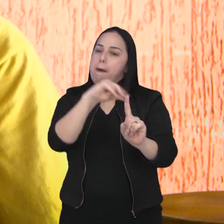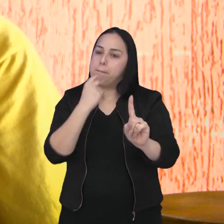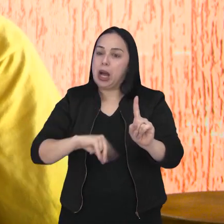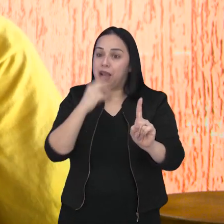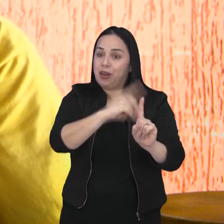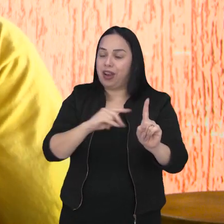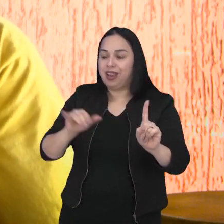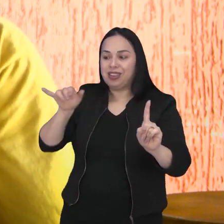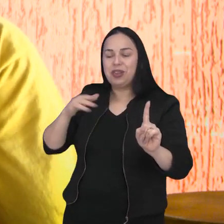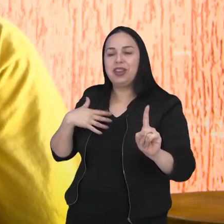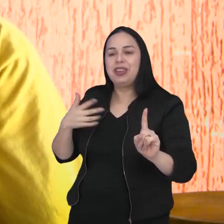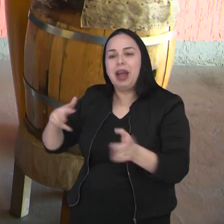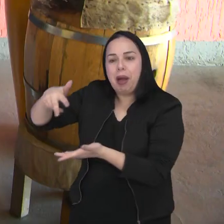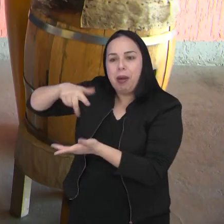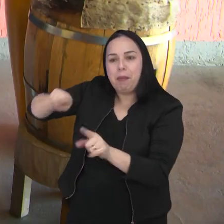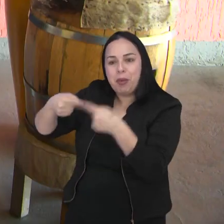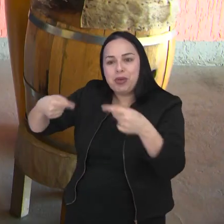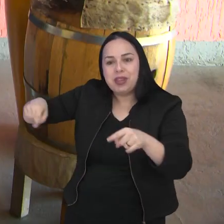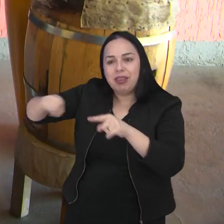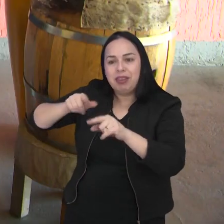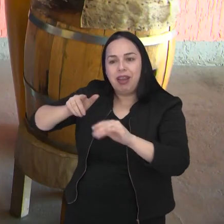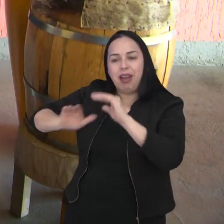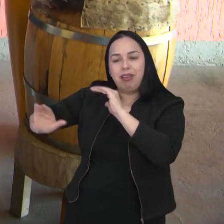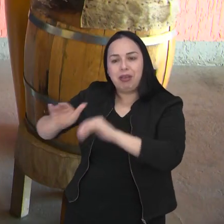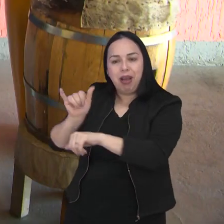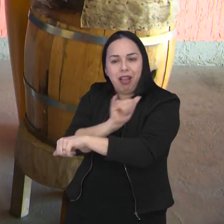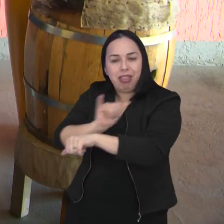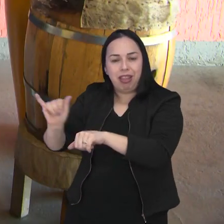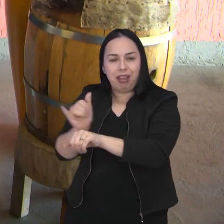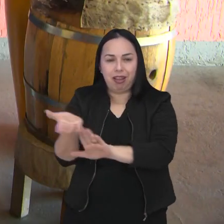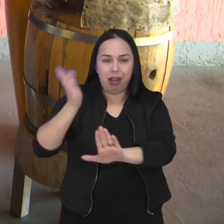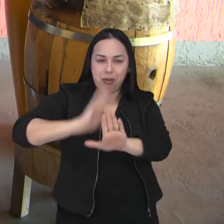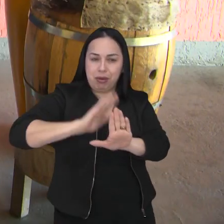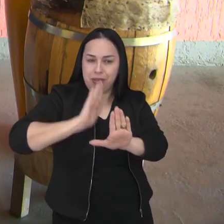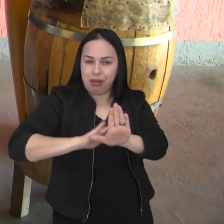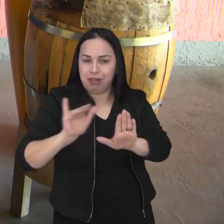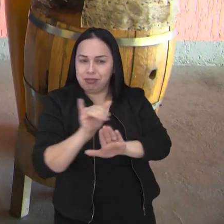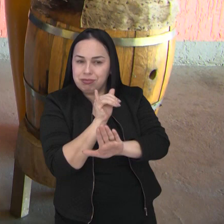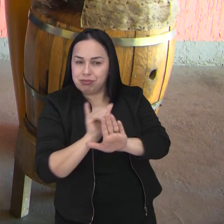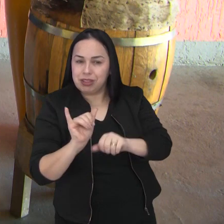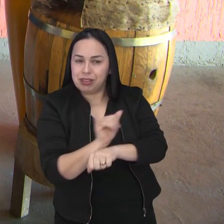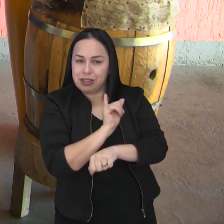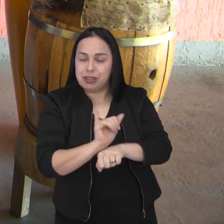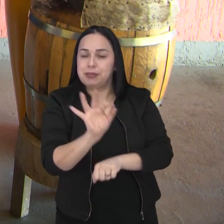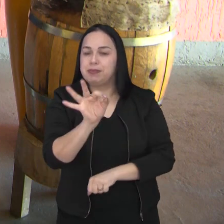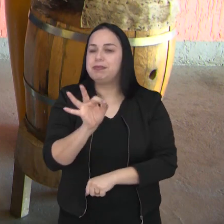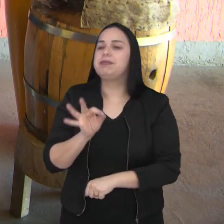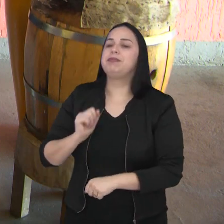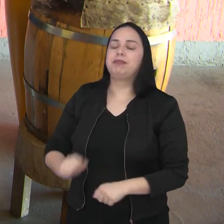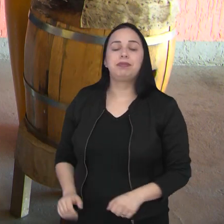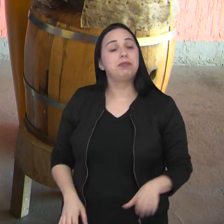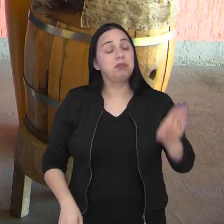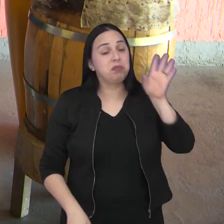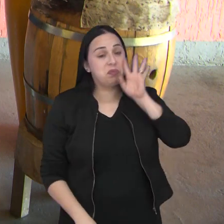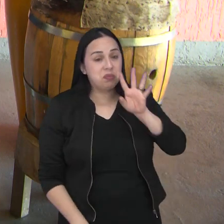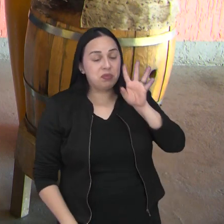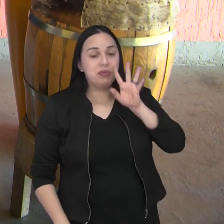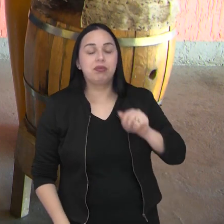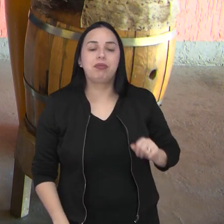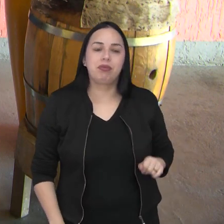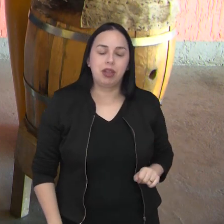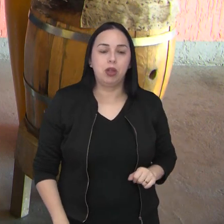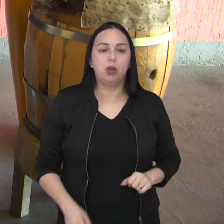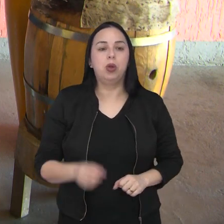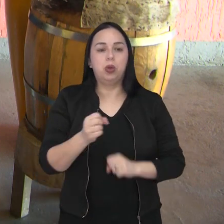entendeu? Porque não tinha dança, liberdade para poder falar, então era uma forma camuflada de se comunicar. Isso, isso. Que bacana.